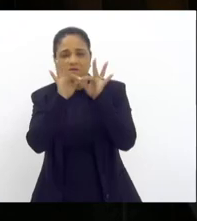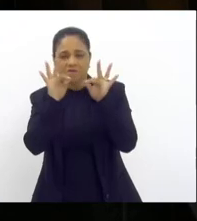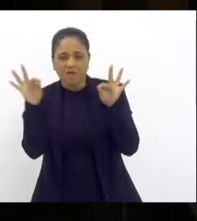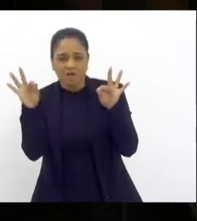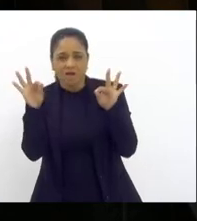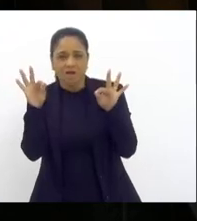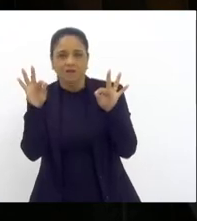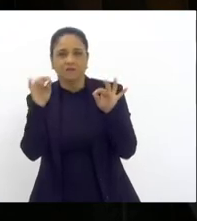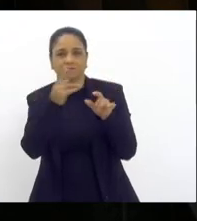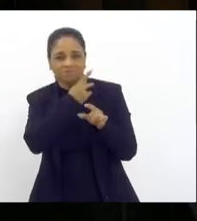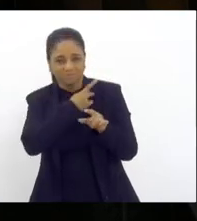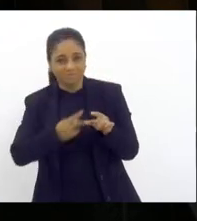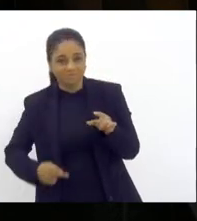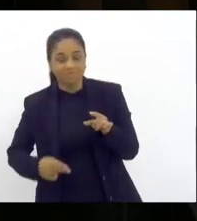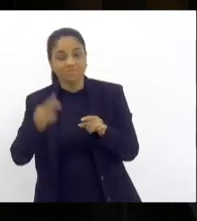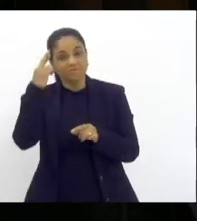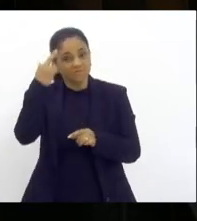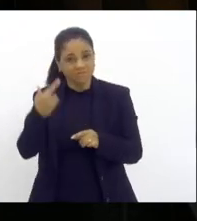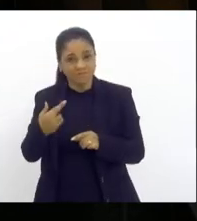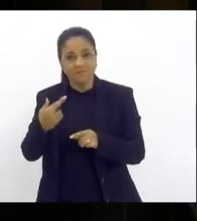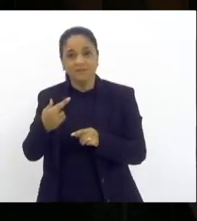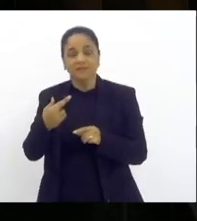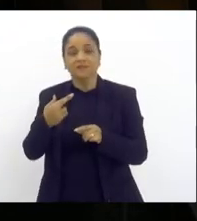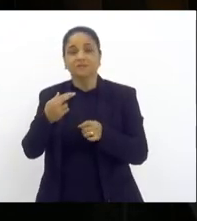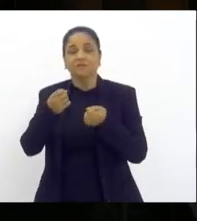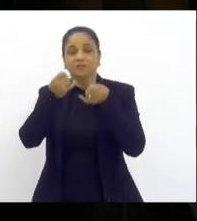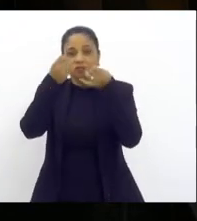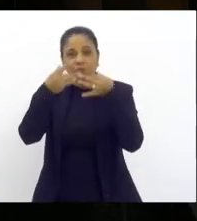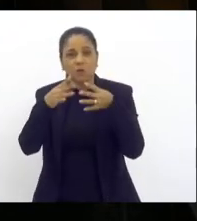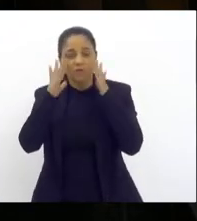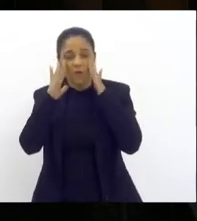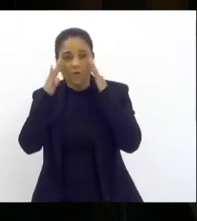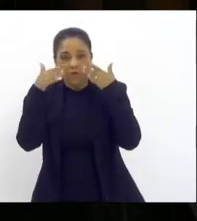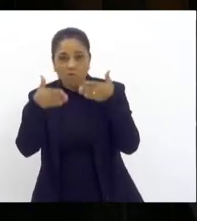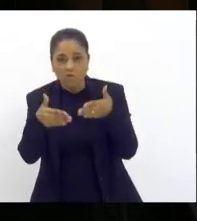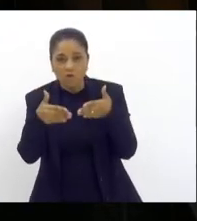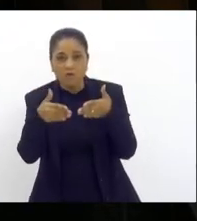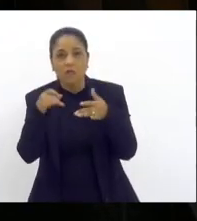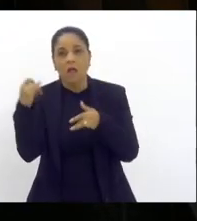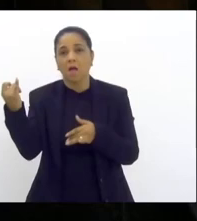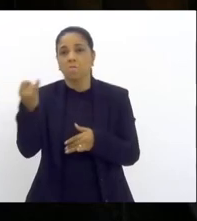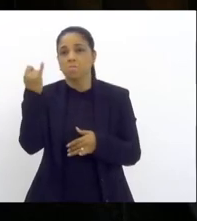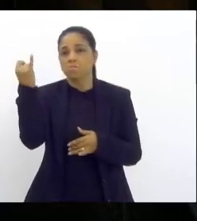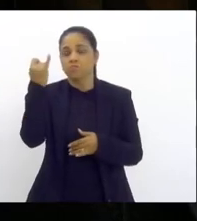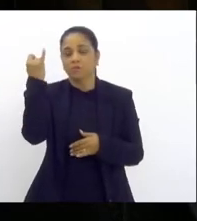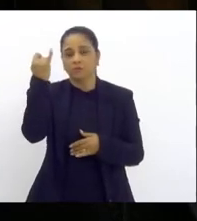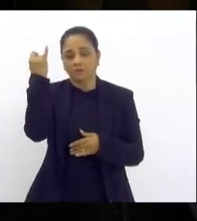vez, e eu fiquei muito tocado com isso, falando da importância de, em alguns momentos, nós